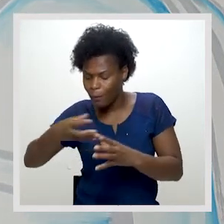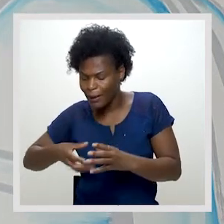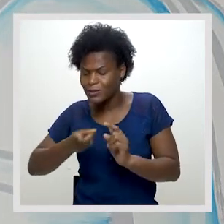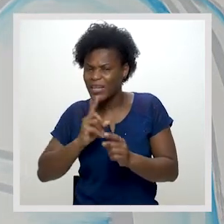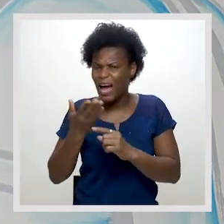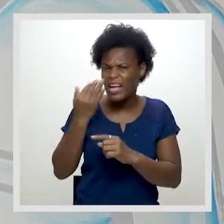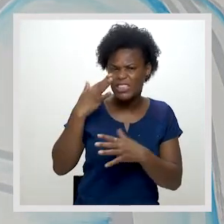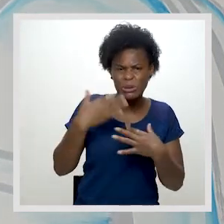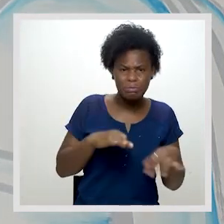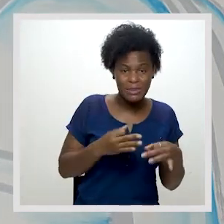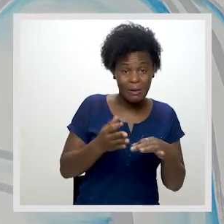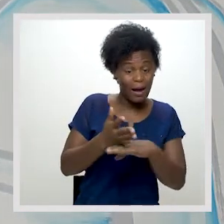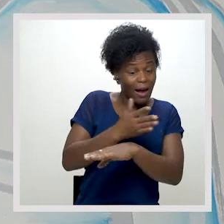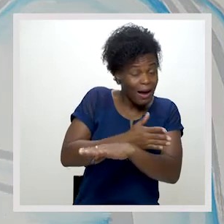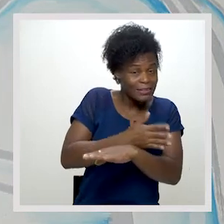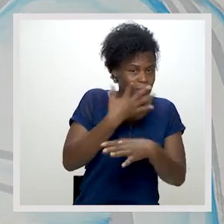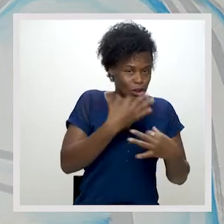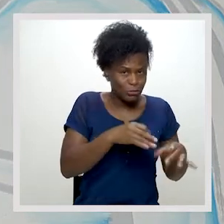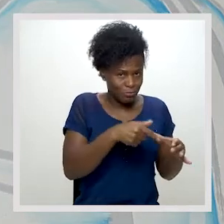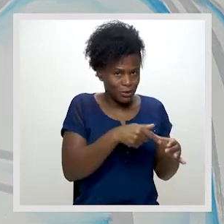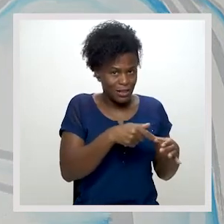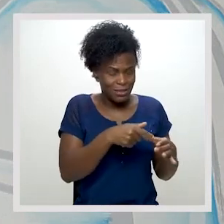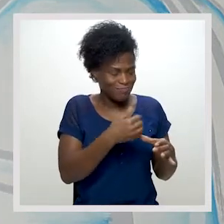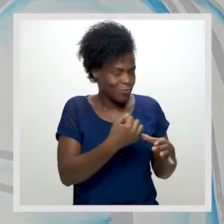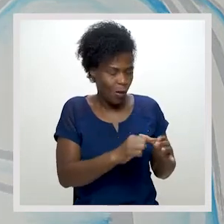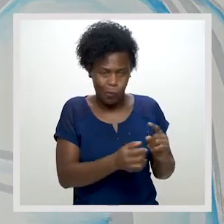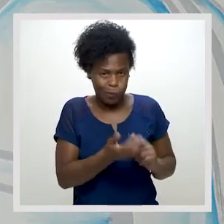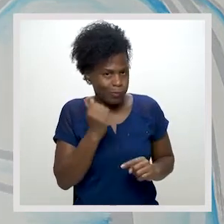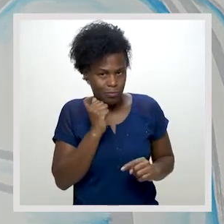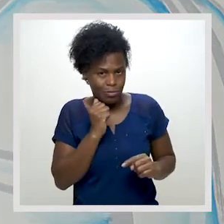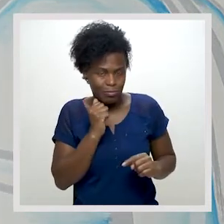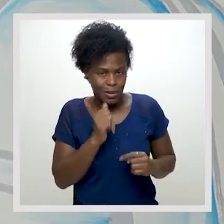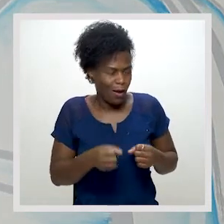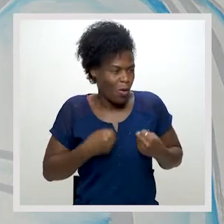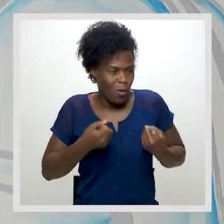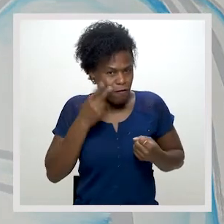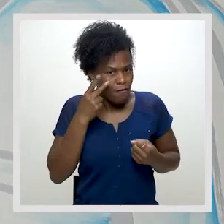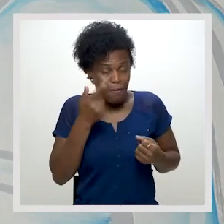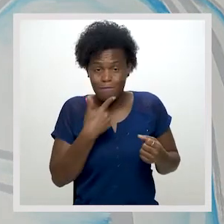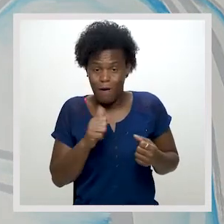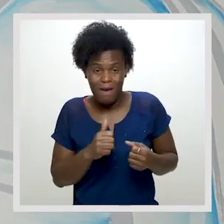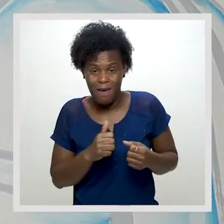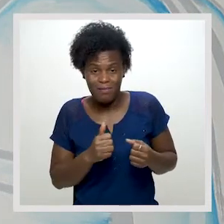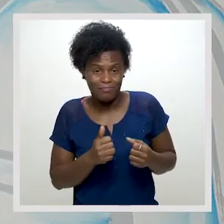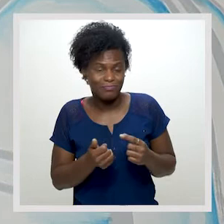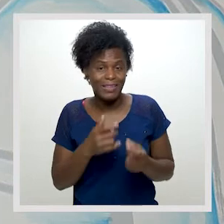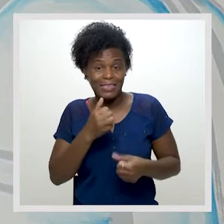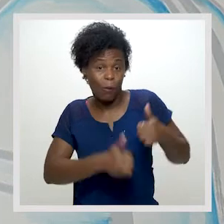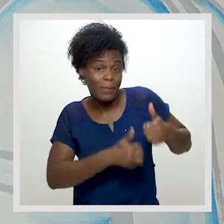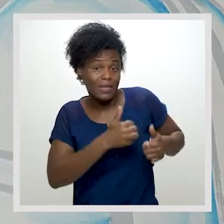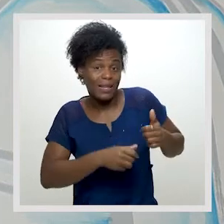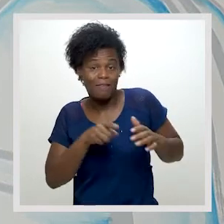que existiam, porque os que existiam não conseguiram resistir a essa